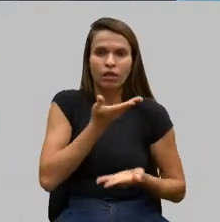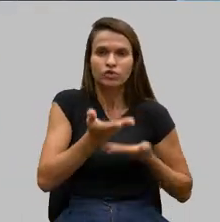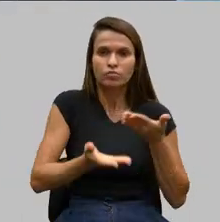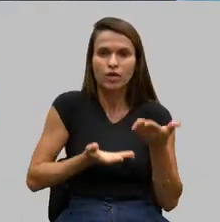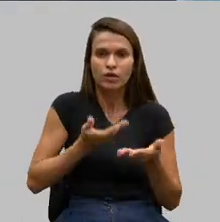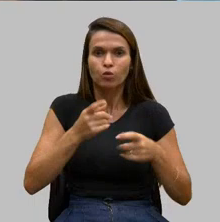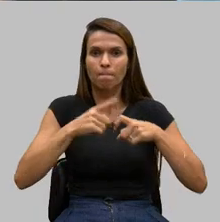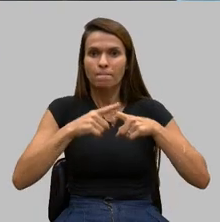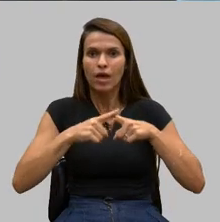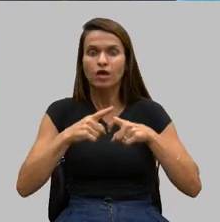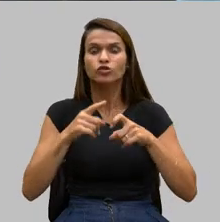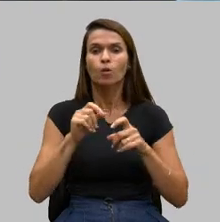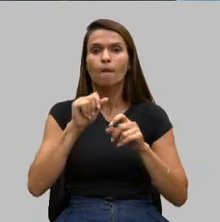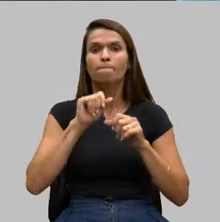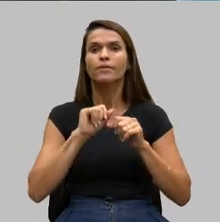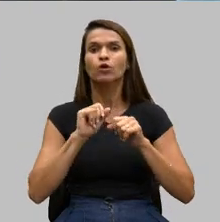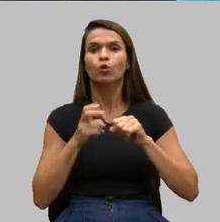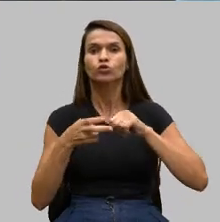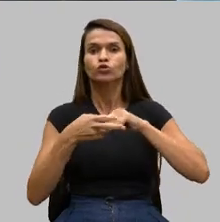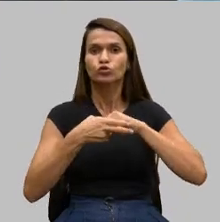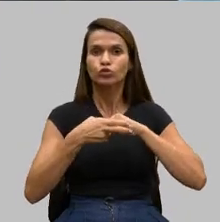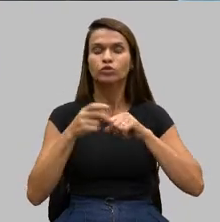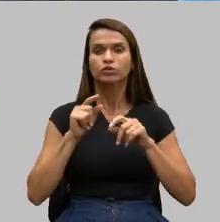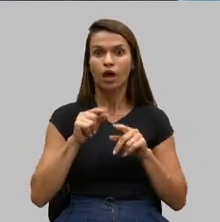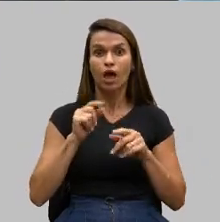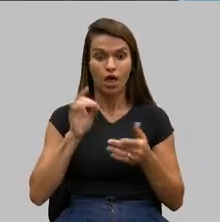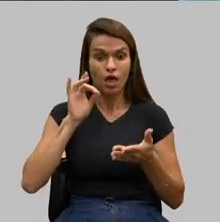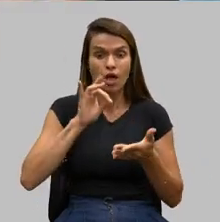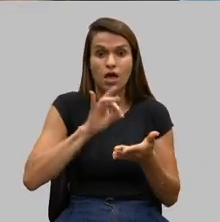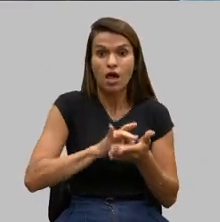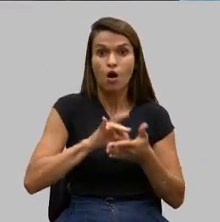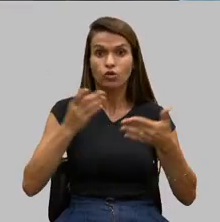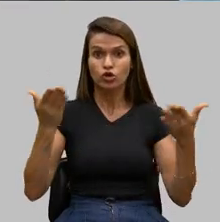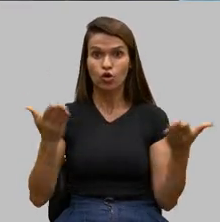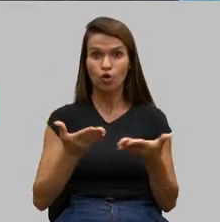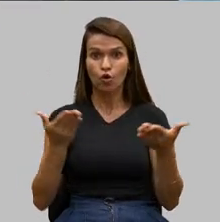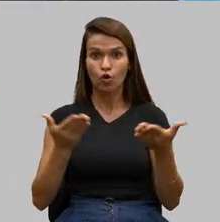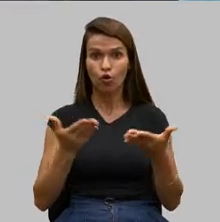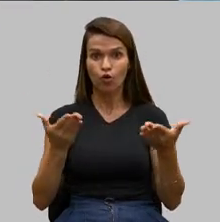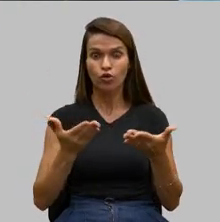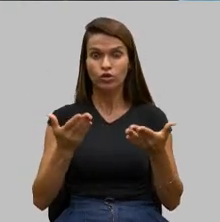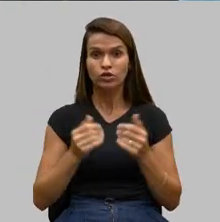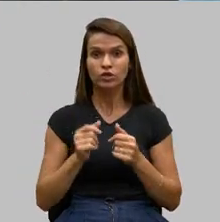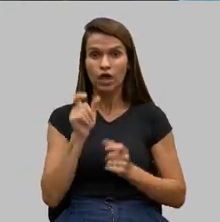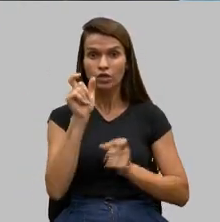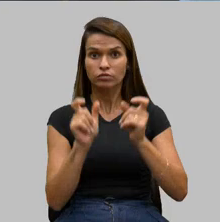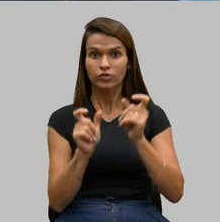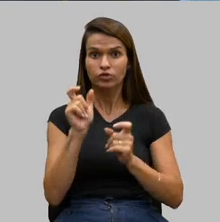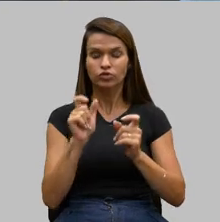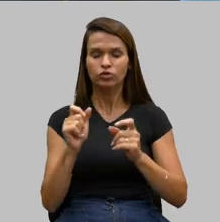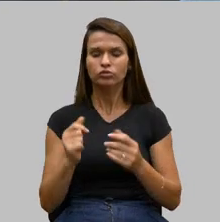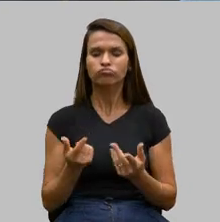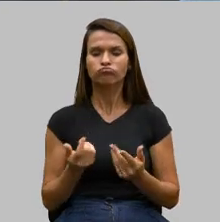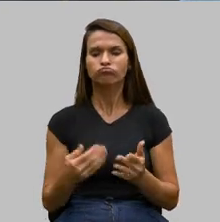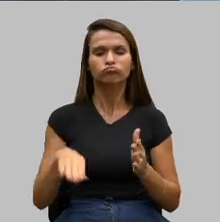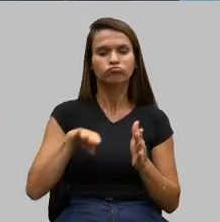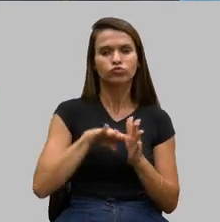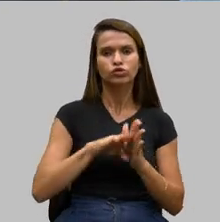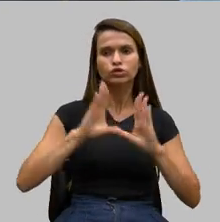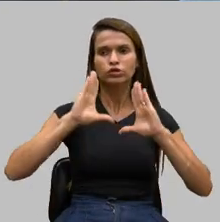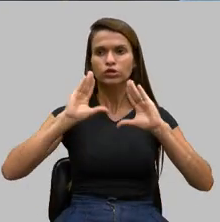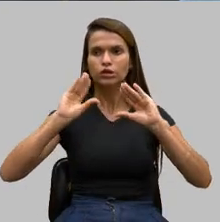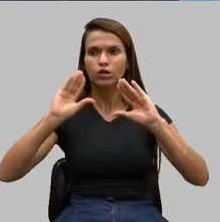SUS Ela Tem se tornado uma realidade que hoje as pessoas estão chegando tranquilamente aos seus